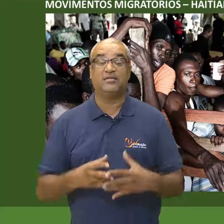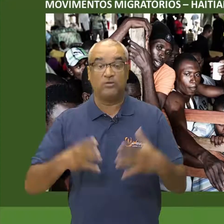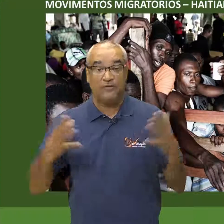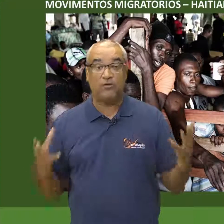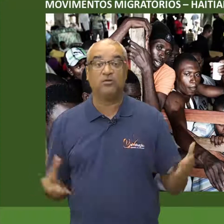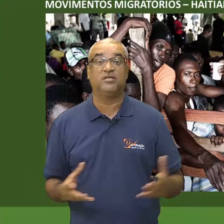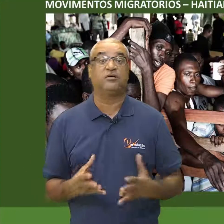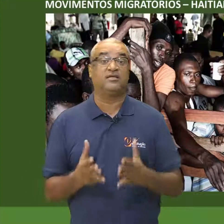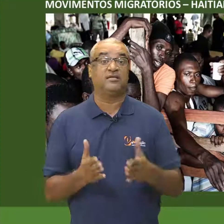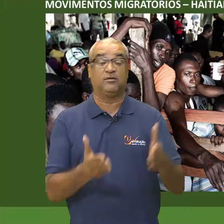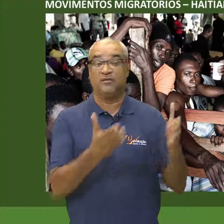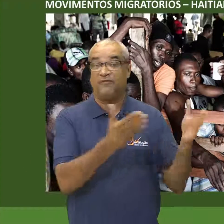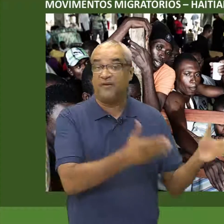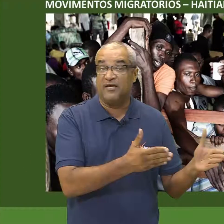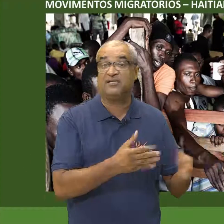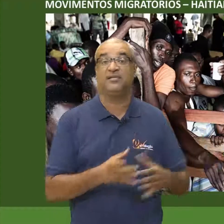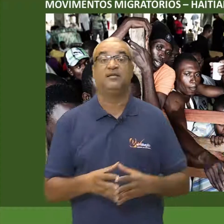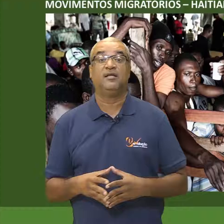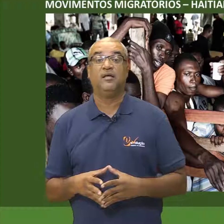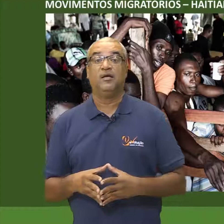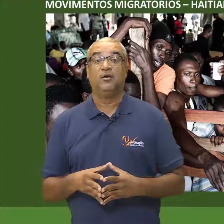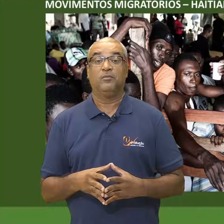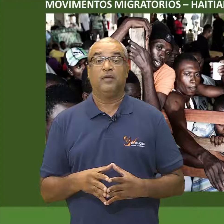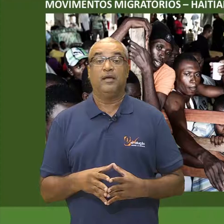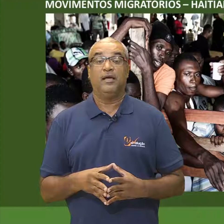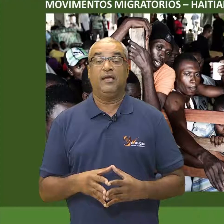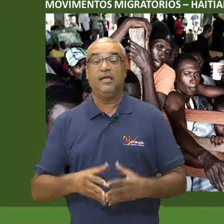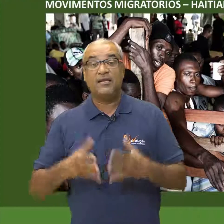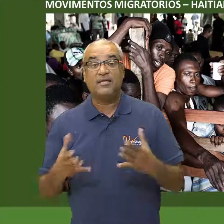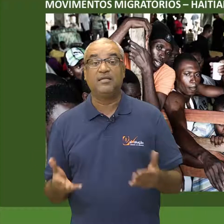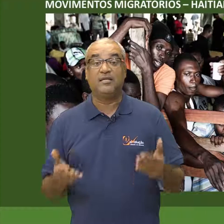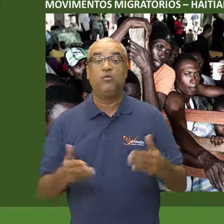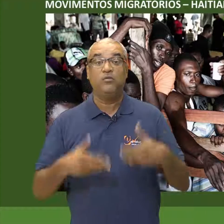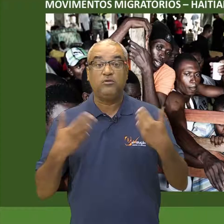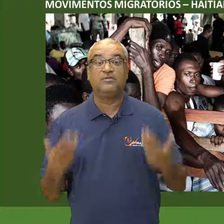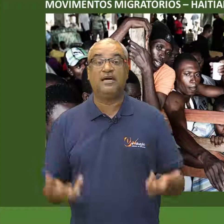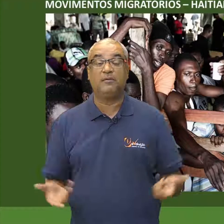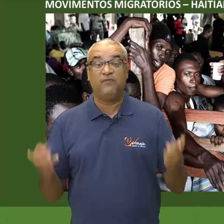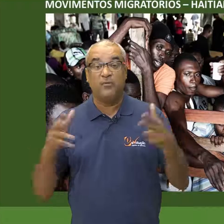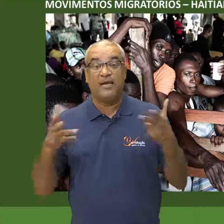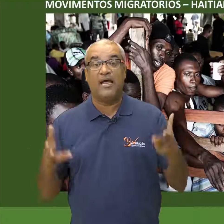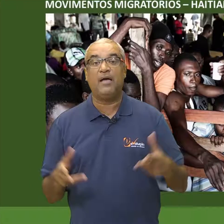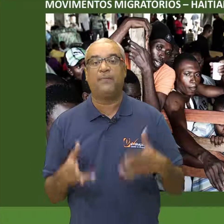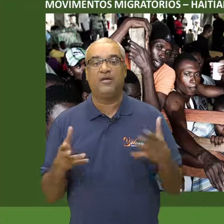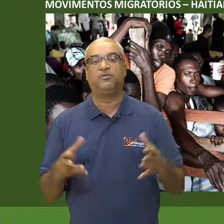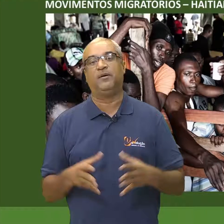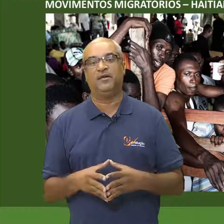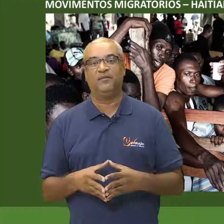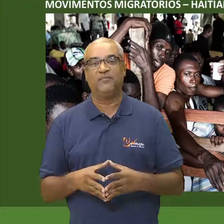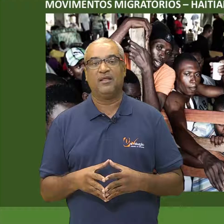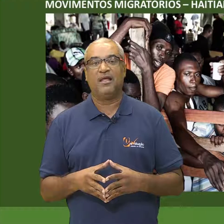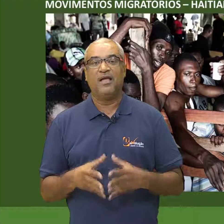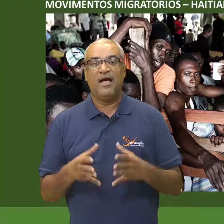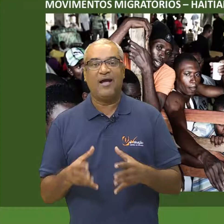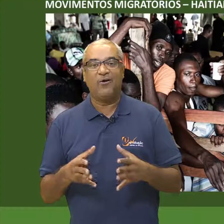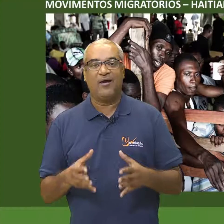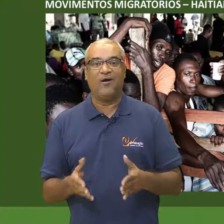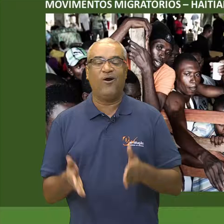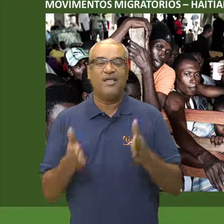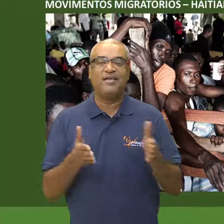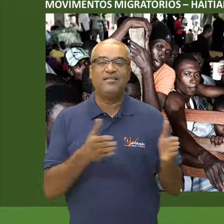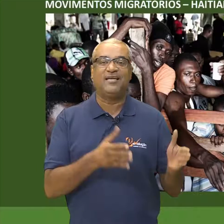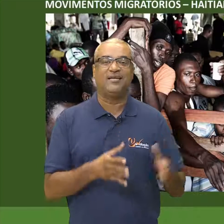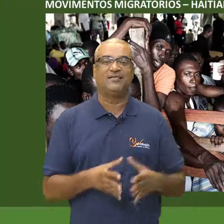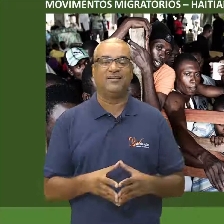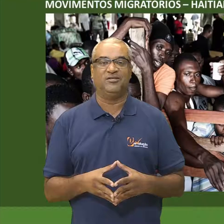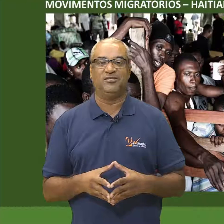parte dessa nova contextualização na França. E até então, muitos árabes vão migrar para a Espanha. Agora,